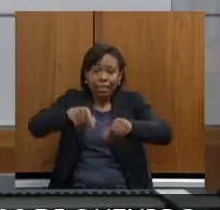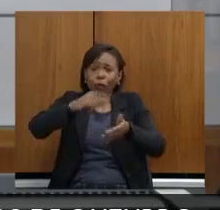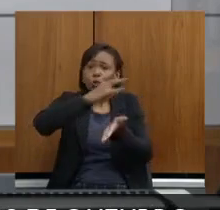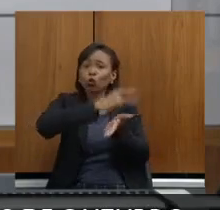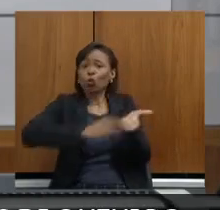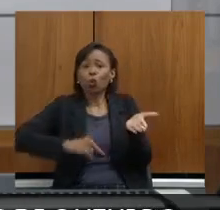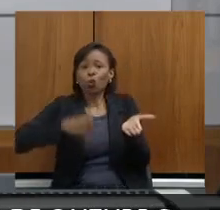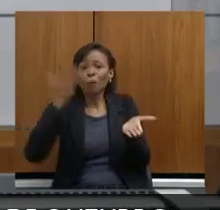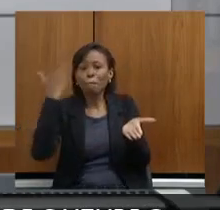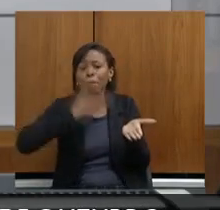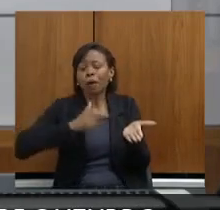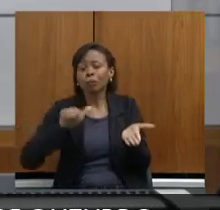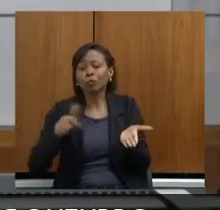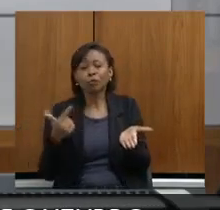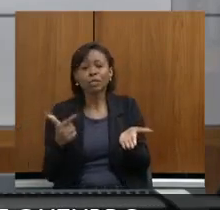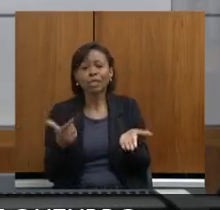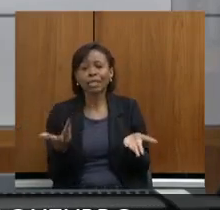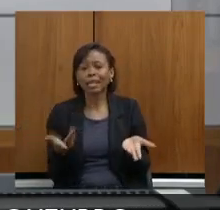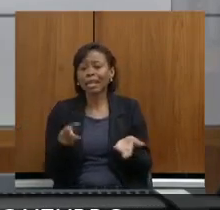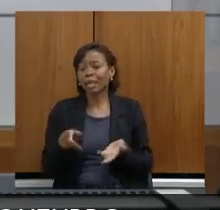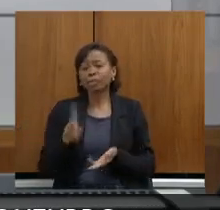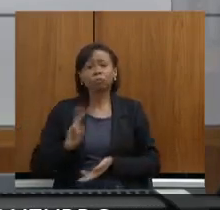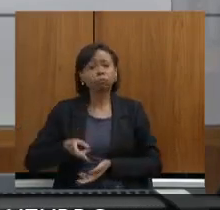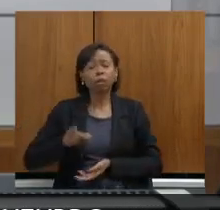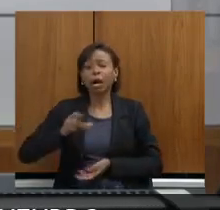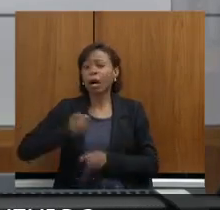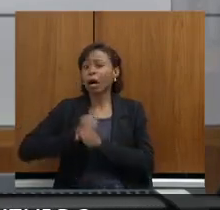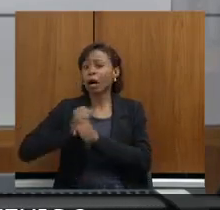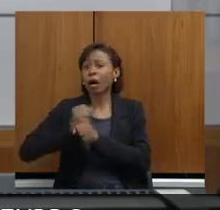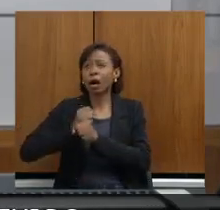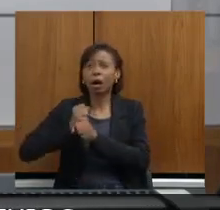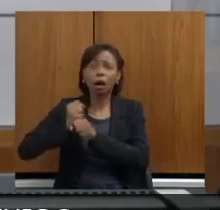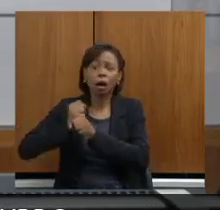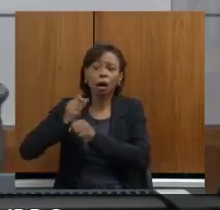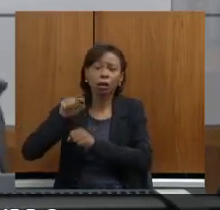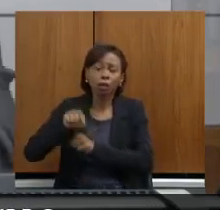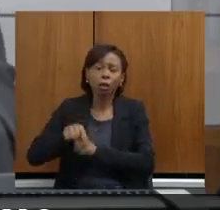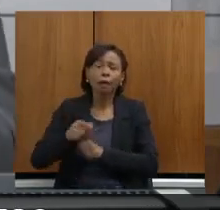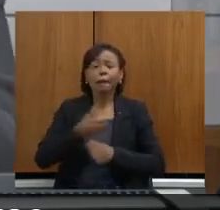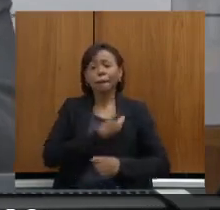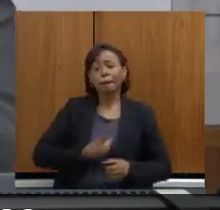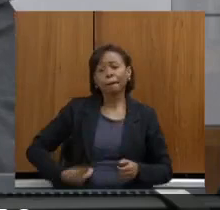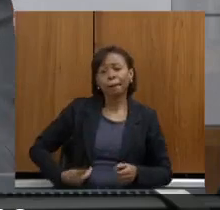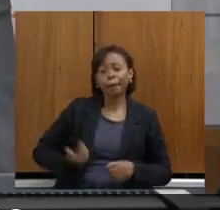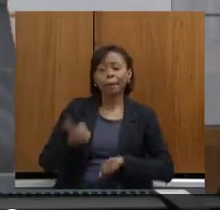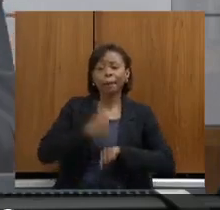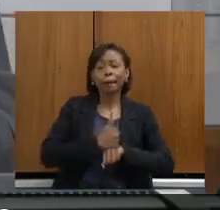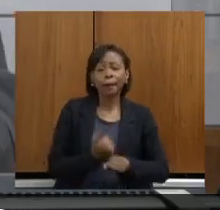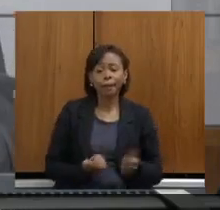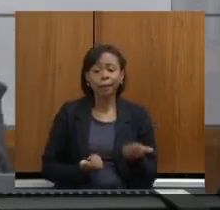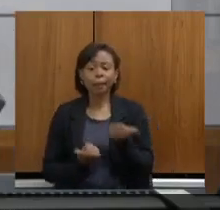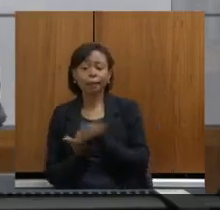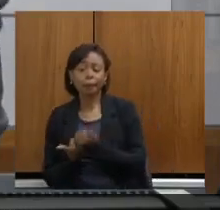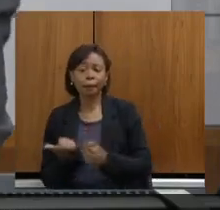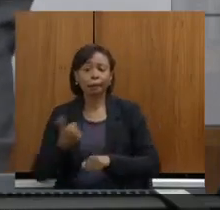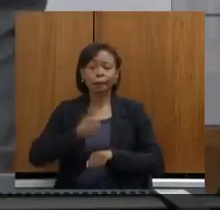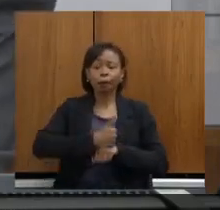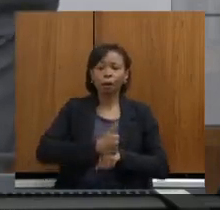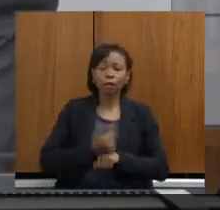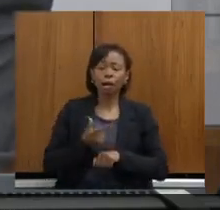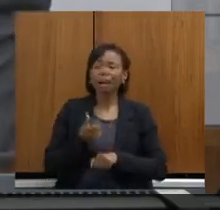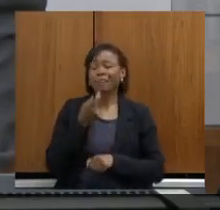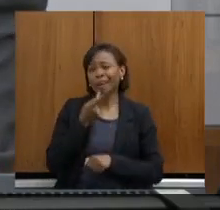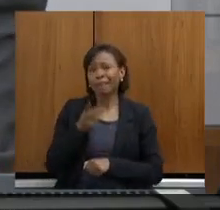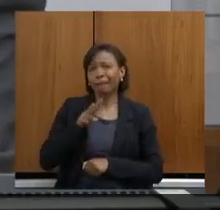e entra governo e sai governo é sempre a mesma a mesma promessa não nós vamos fazer agora regularização